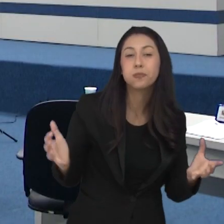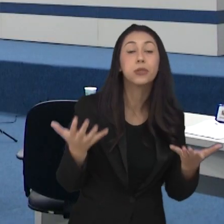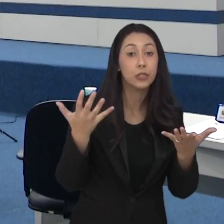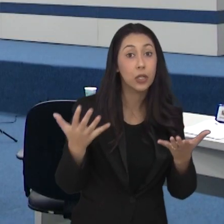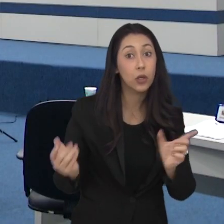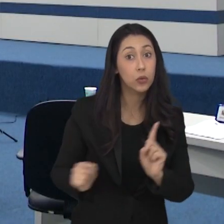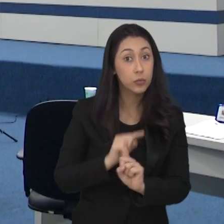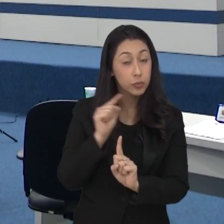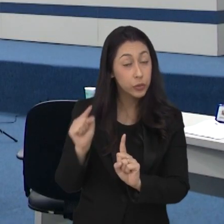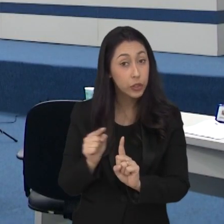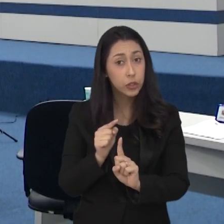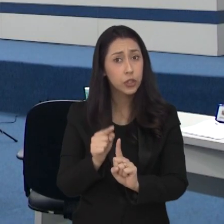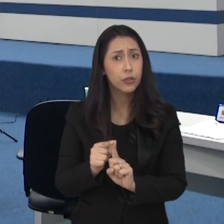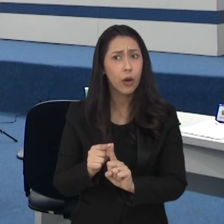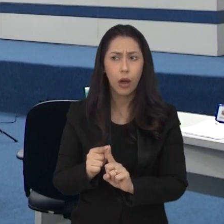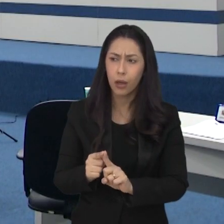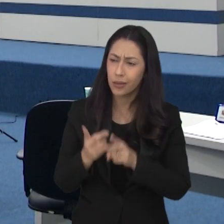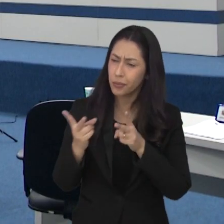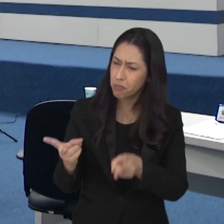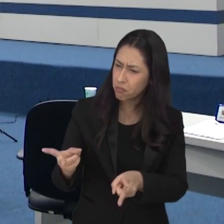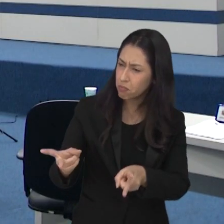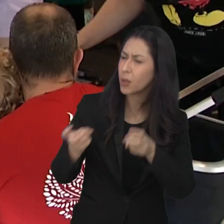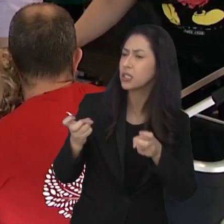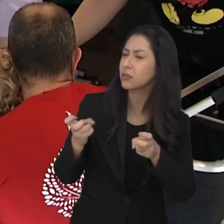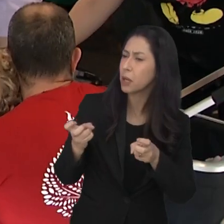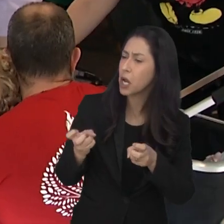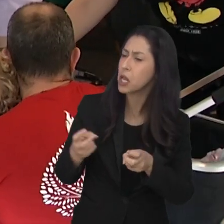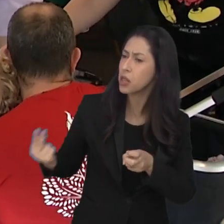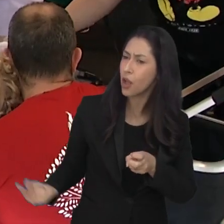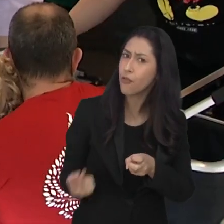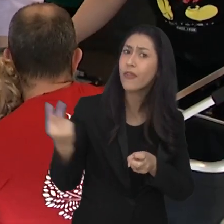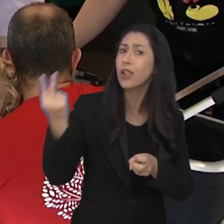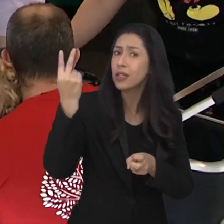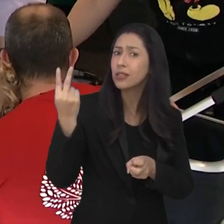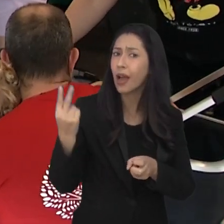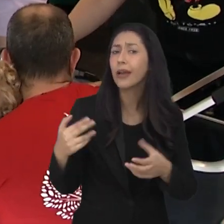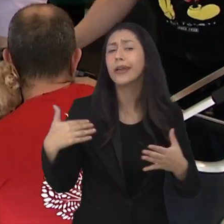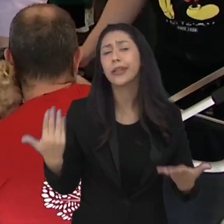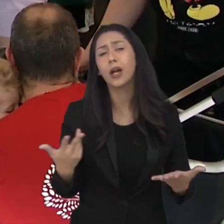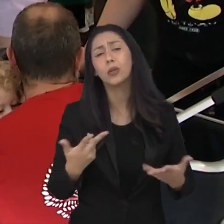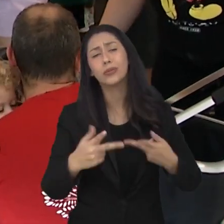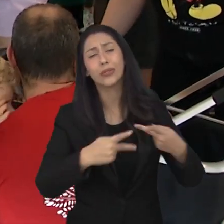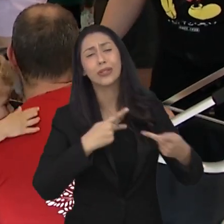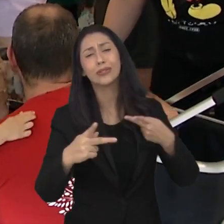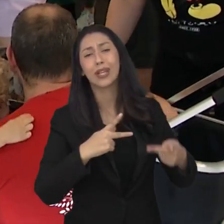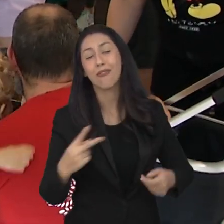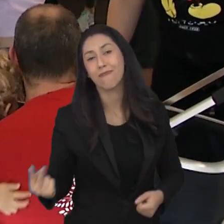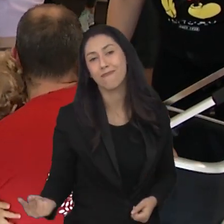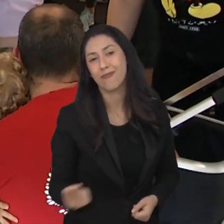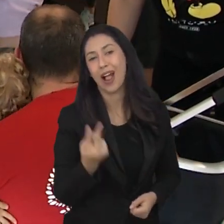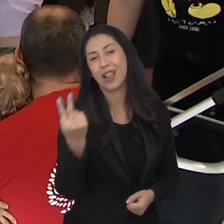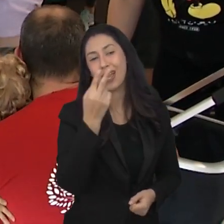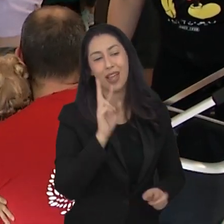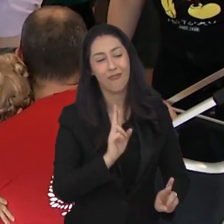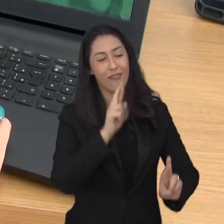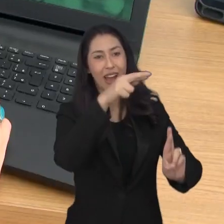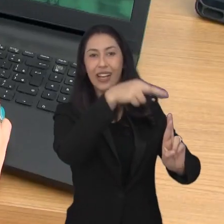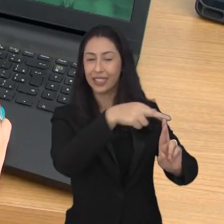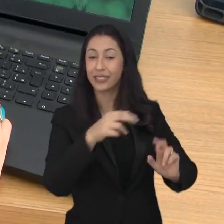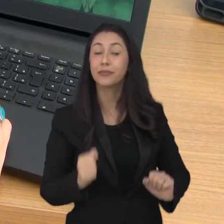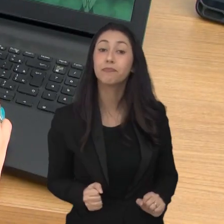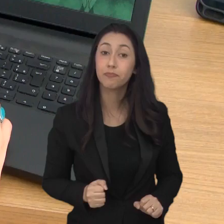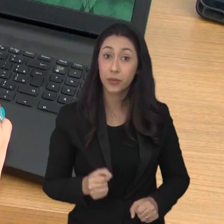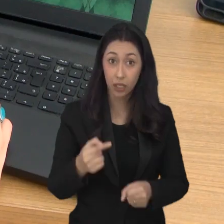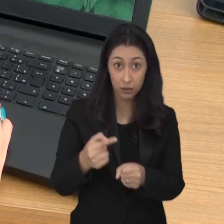vereadores, reconhecer a força desse setor é importante para manter São José como uma cidade referência em tecnologia.